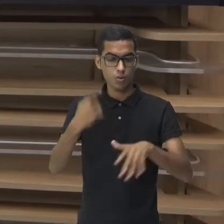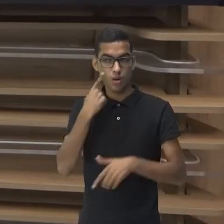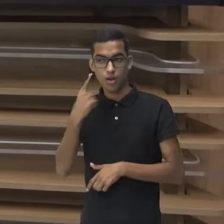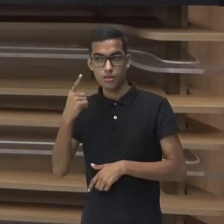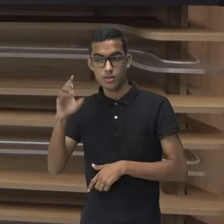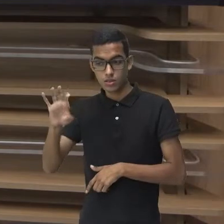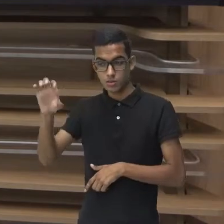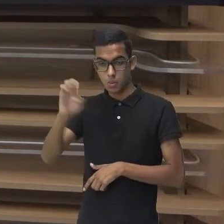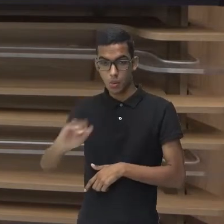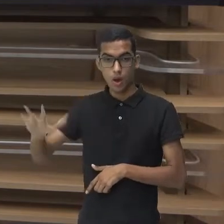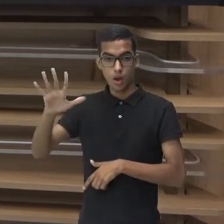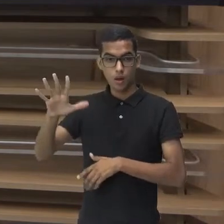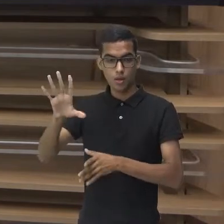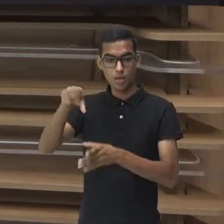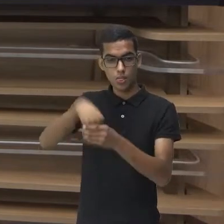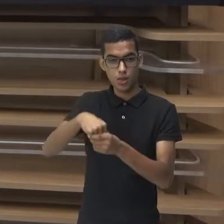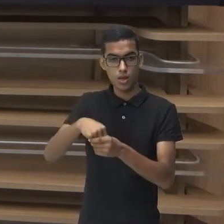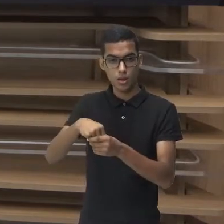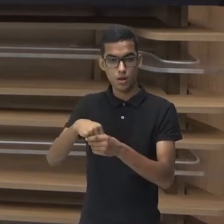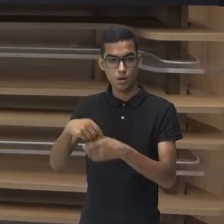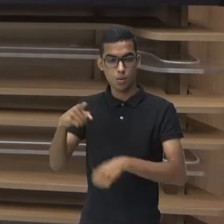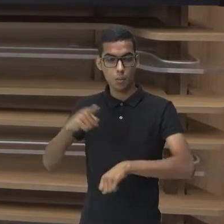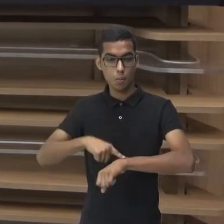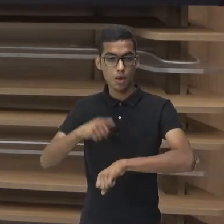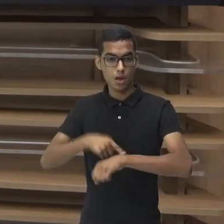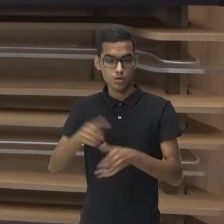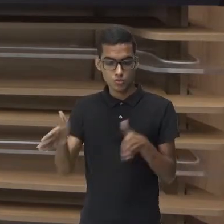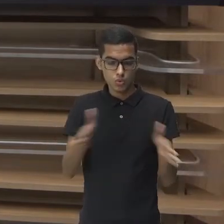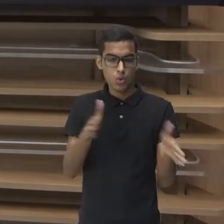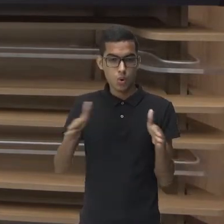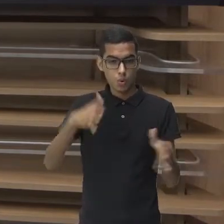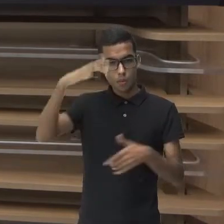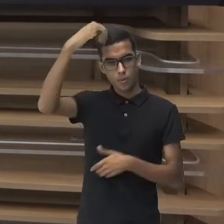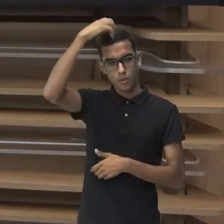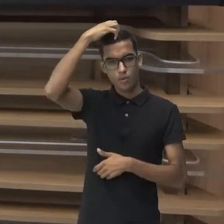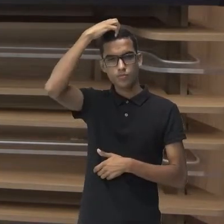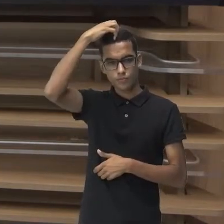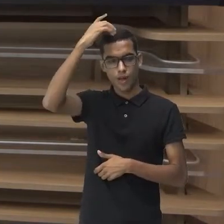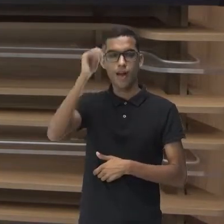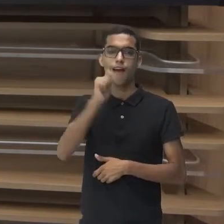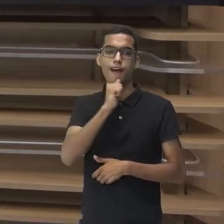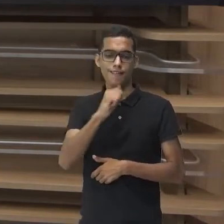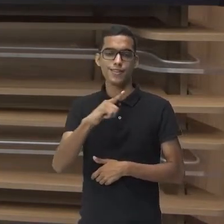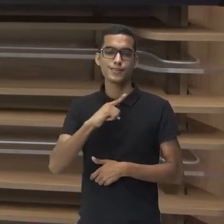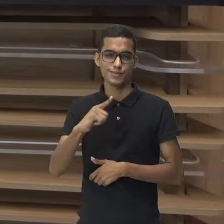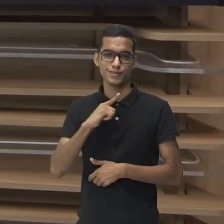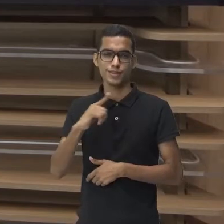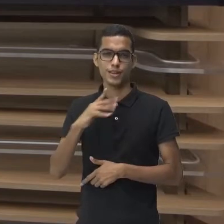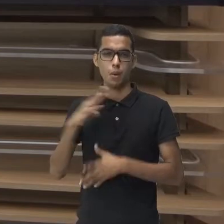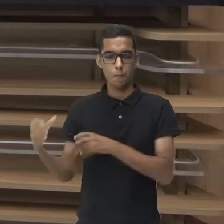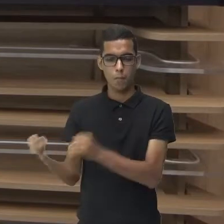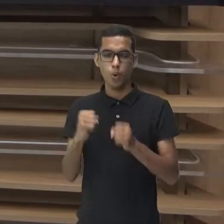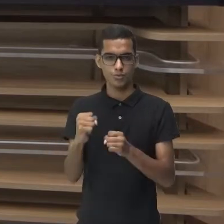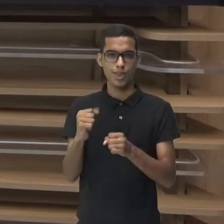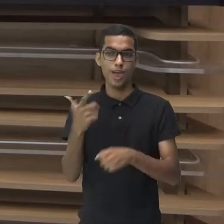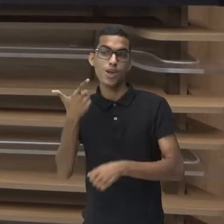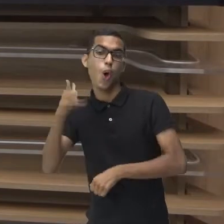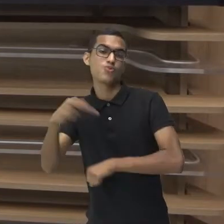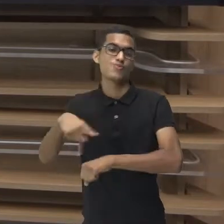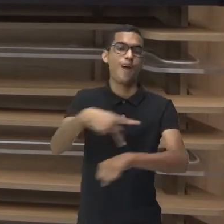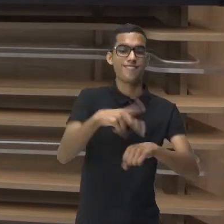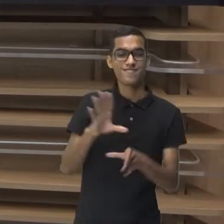Europa, em um período em que grandes monarquias absolutistas ainda mantinham-se forte dentro daquele contexto